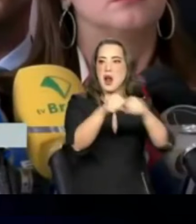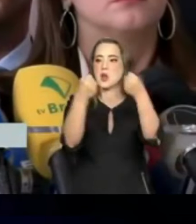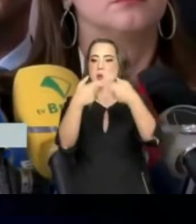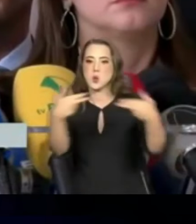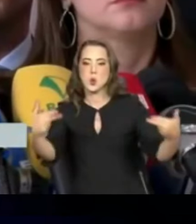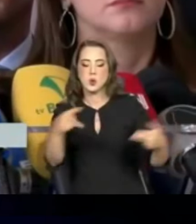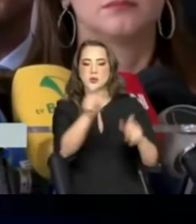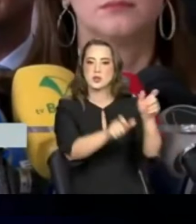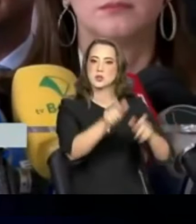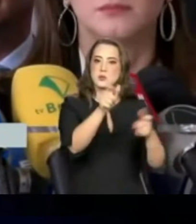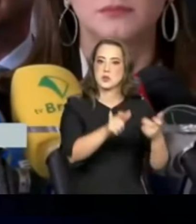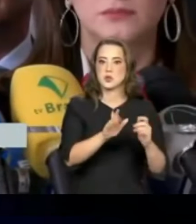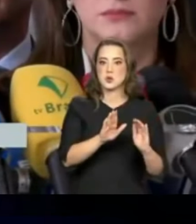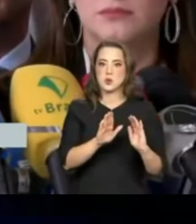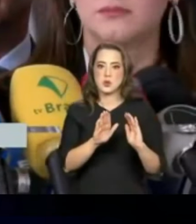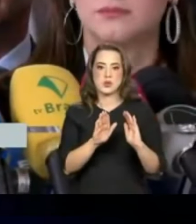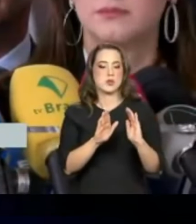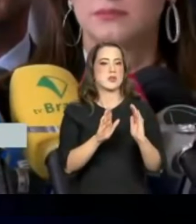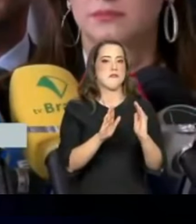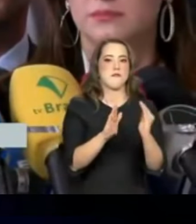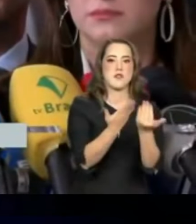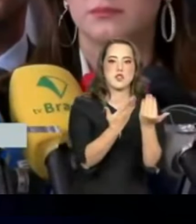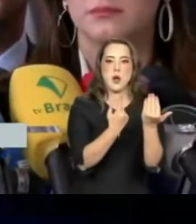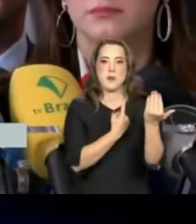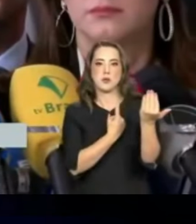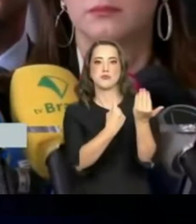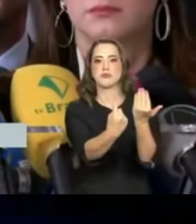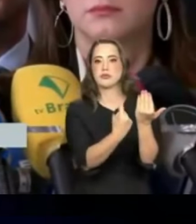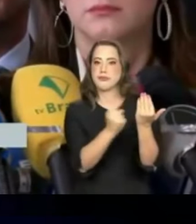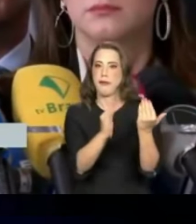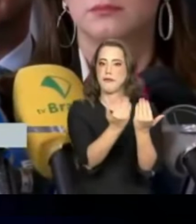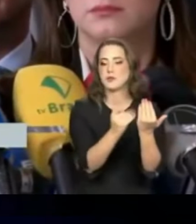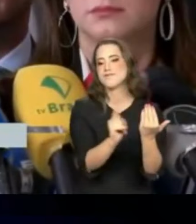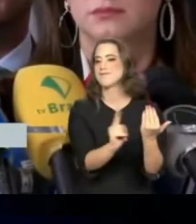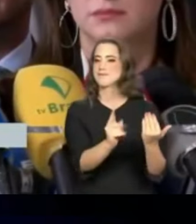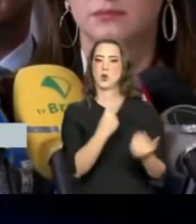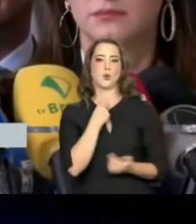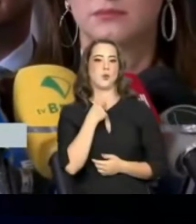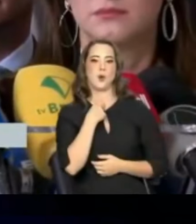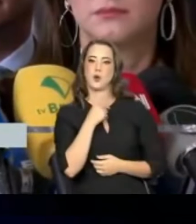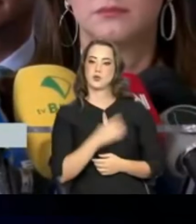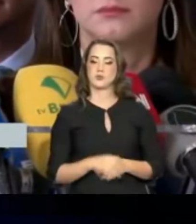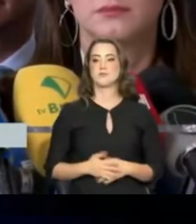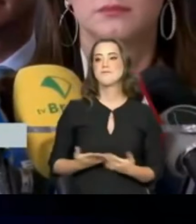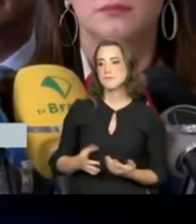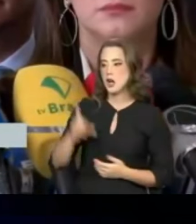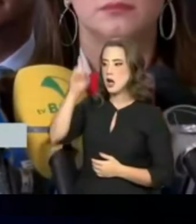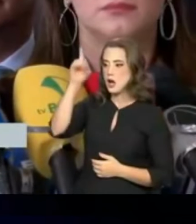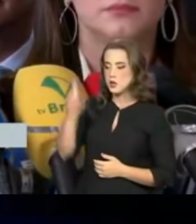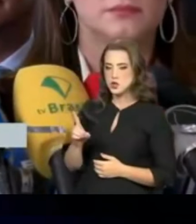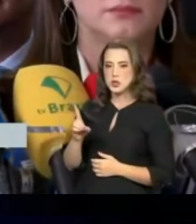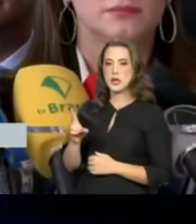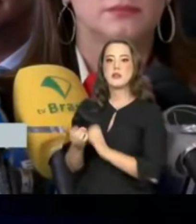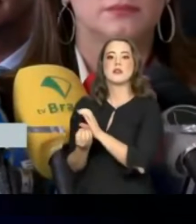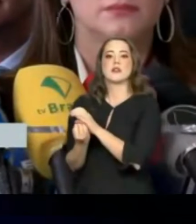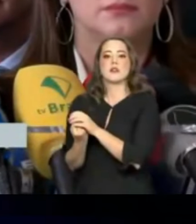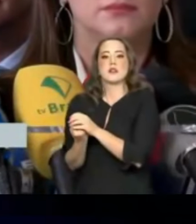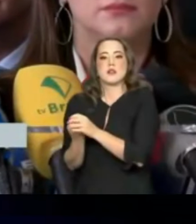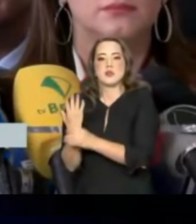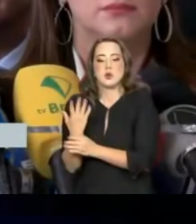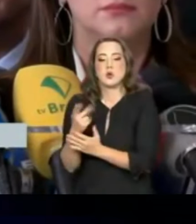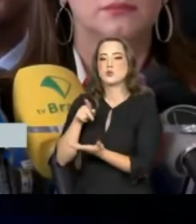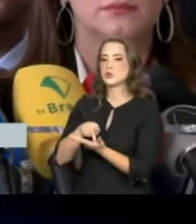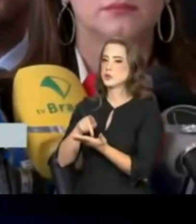etc. Como não tem contagem pública, a gente fica dependendo disso aí, né? Do disse-me-disse, não é verdade?